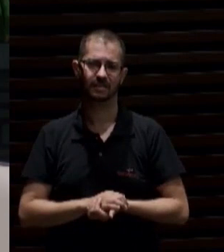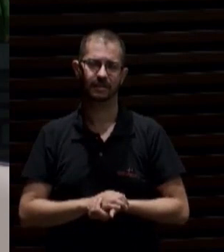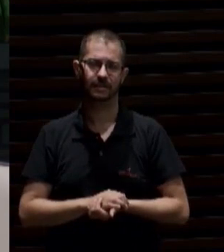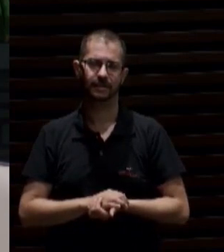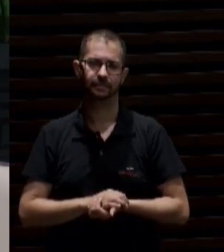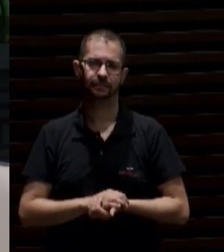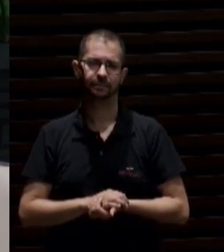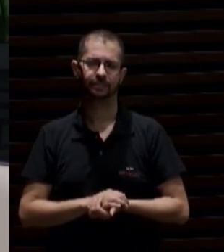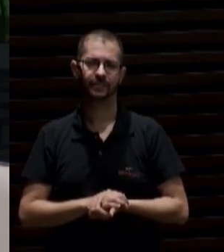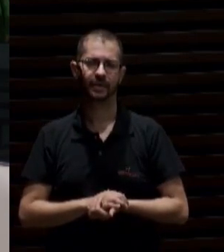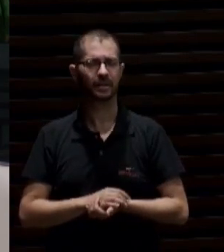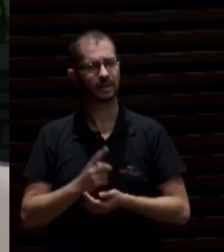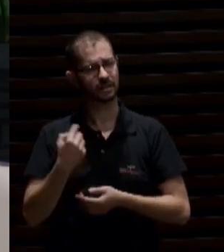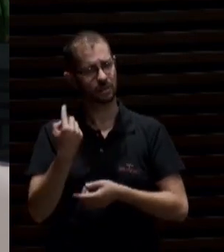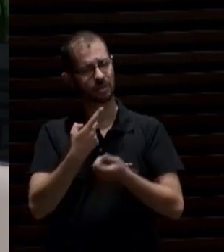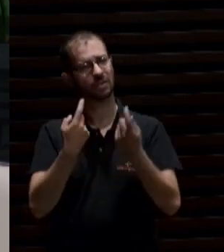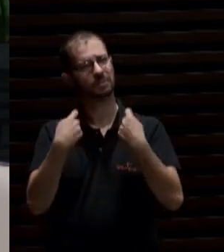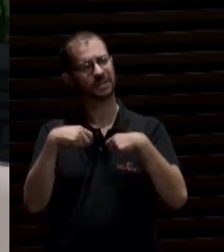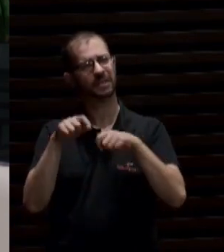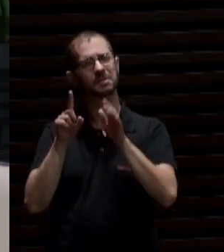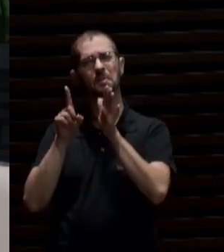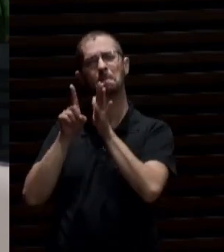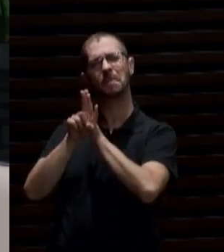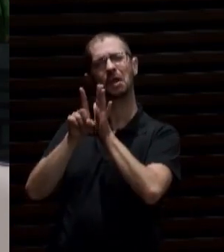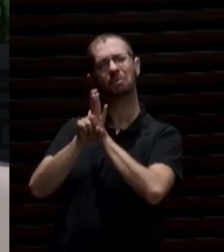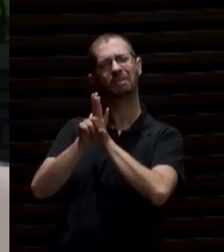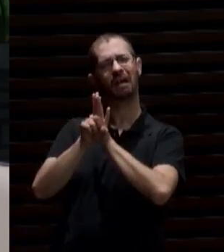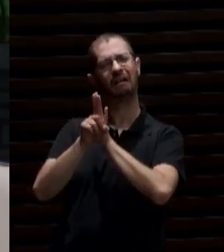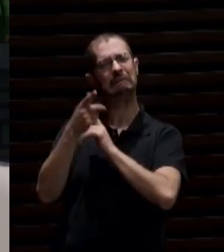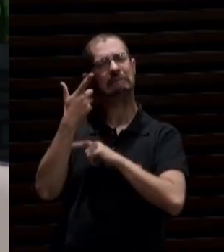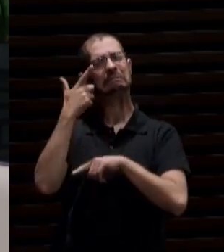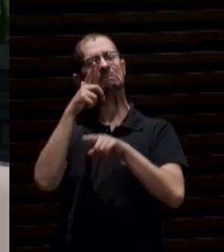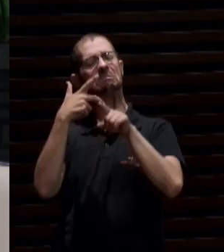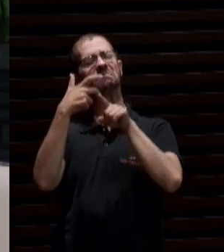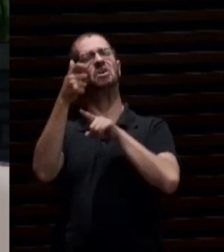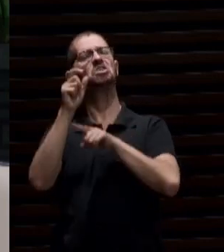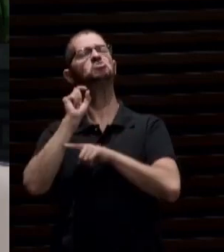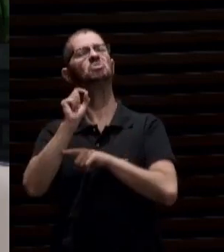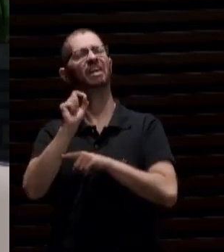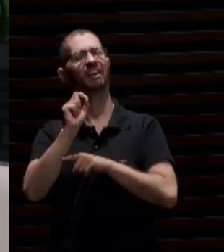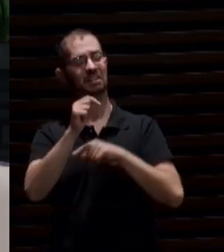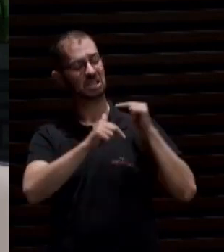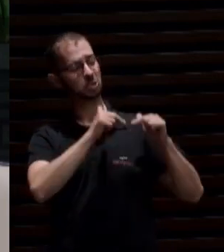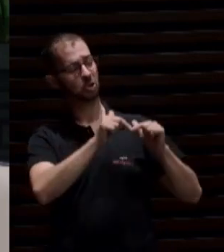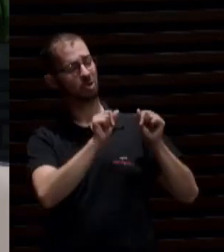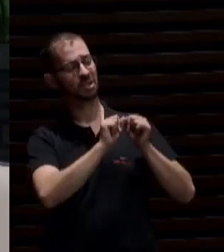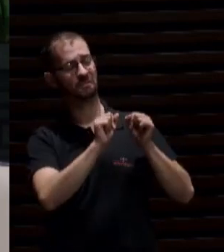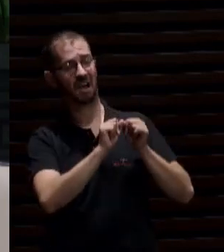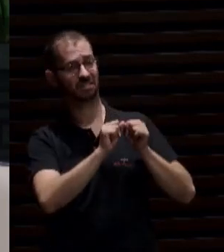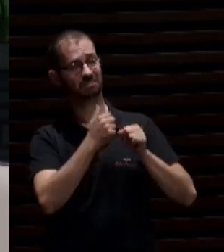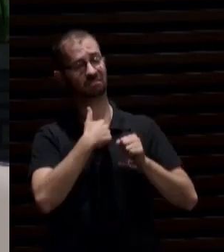Então nós temos que perguntar, é com mérito em quê que nós podemos ser salvos? É no que eu faço? É no que eu